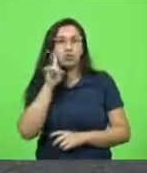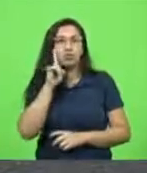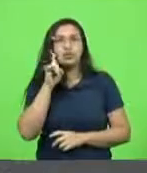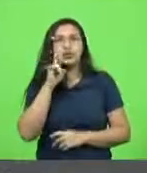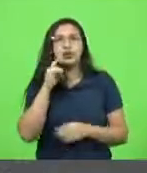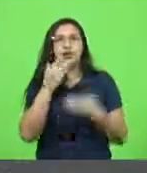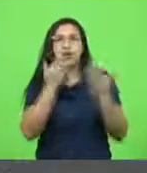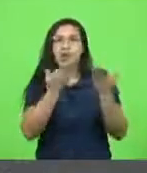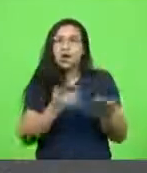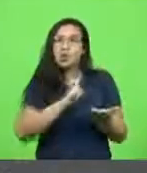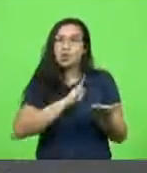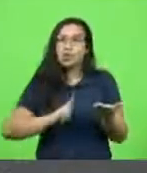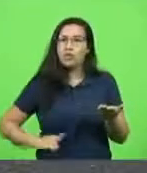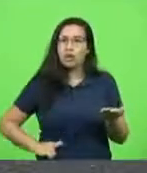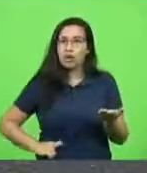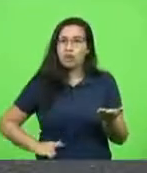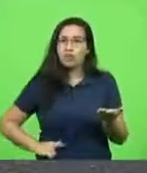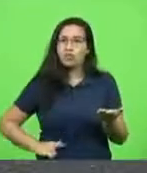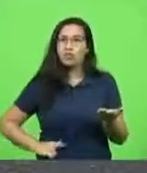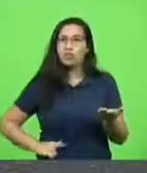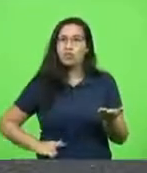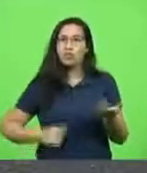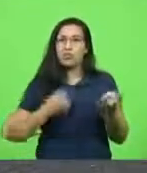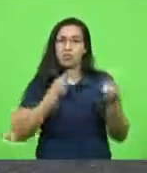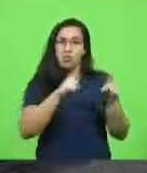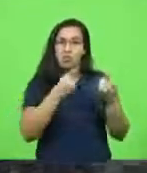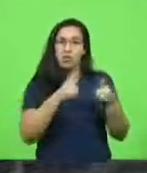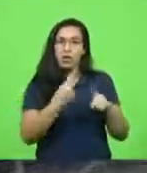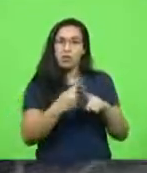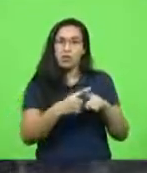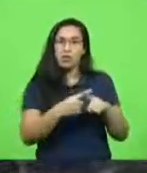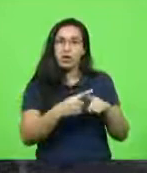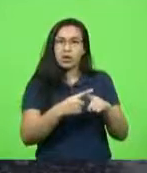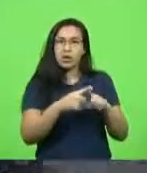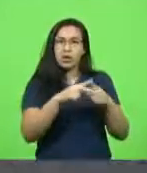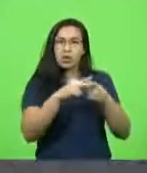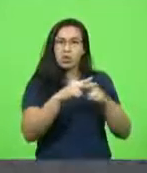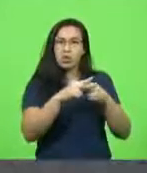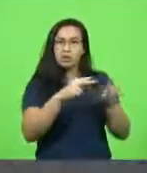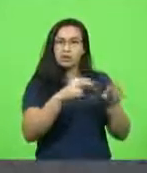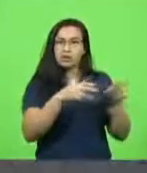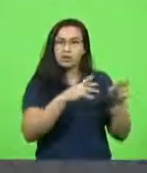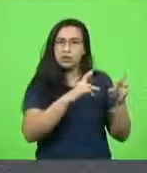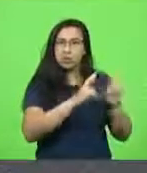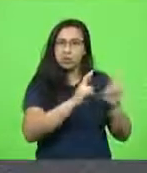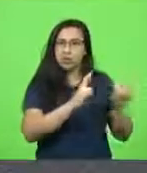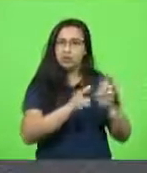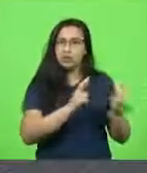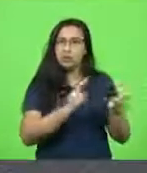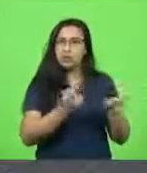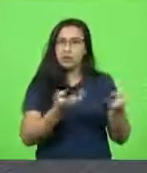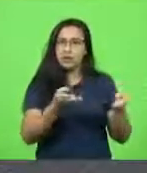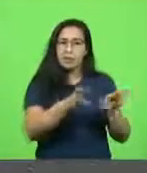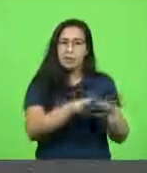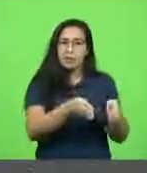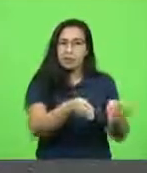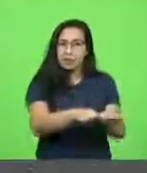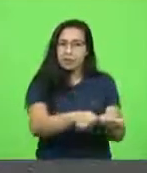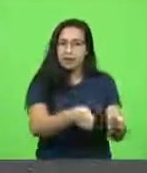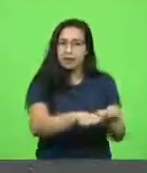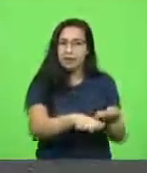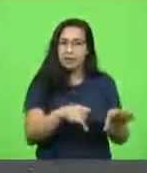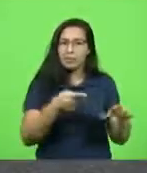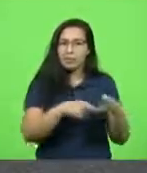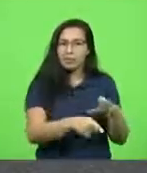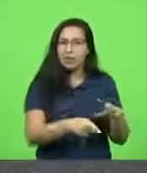governador sendo criticado Por que não conserta as estradas porque faz o tapa-buraco Como disse o deputado cobalchini é feito